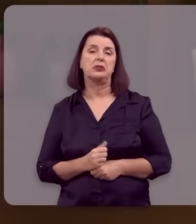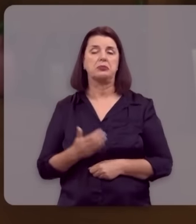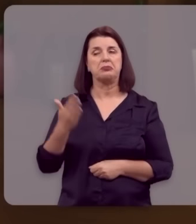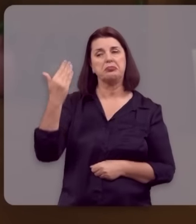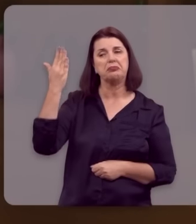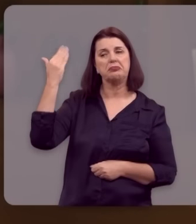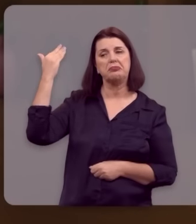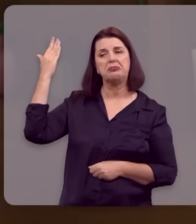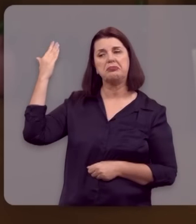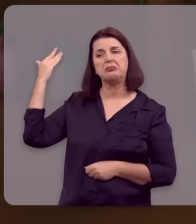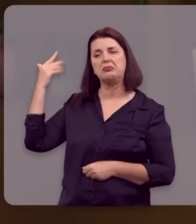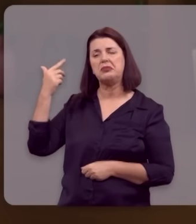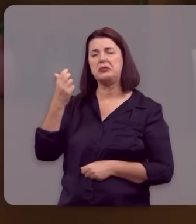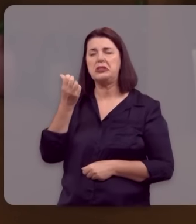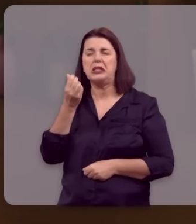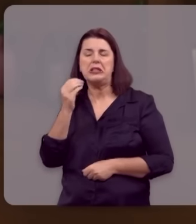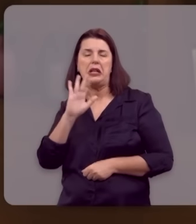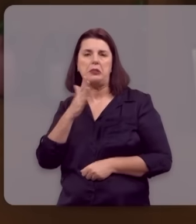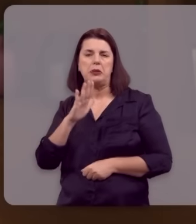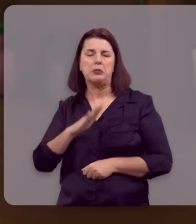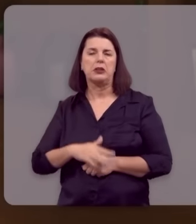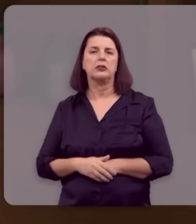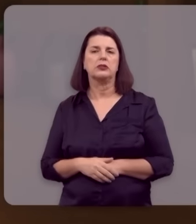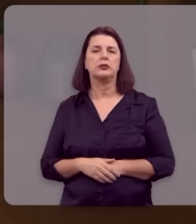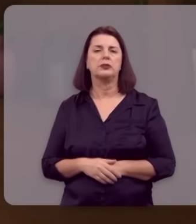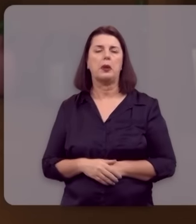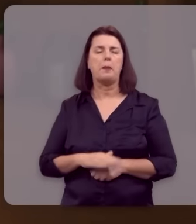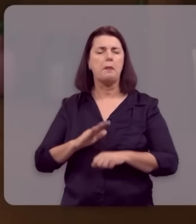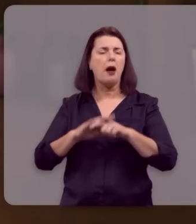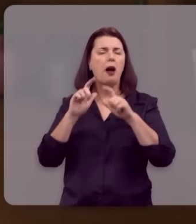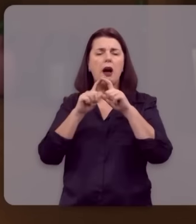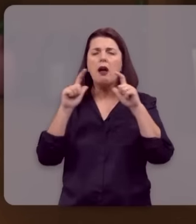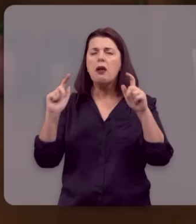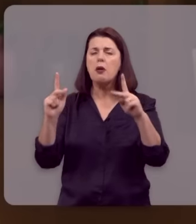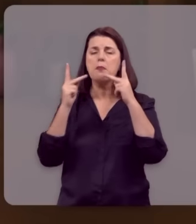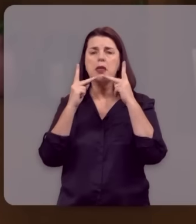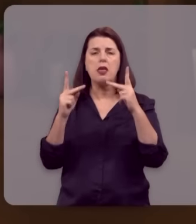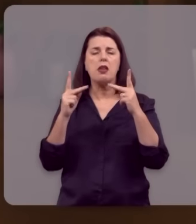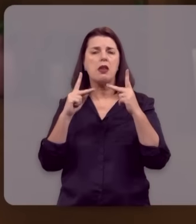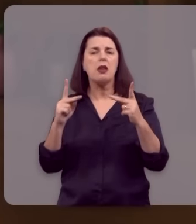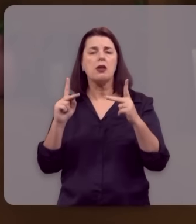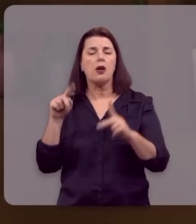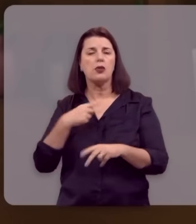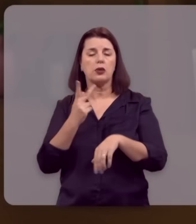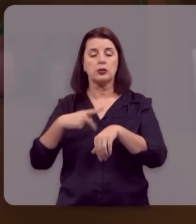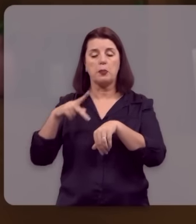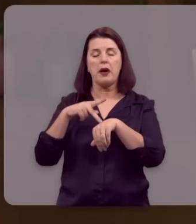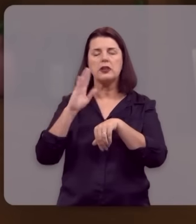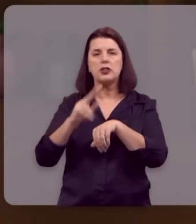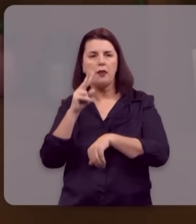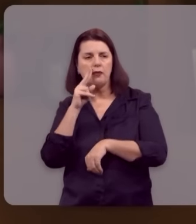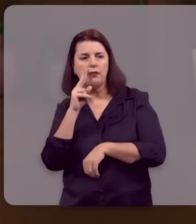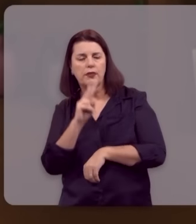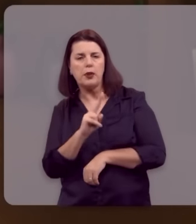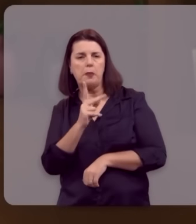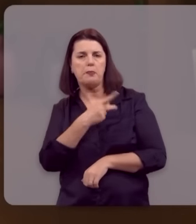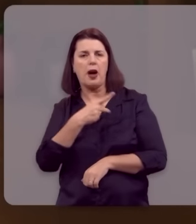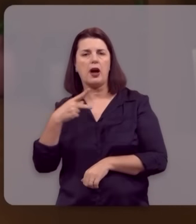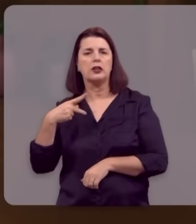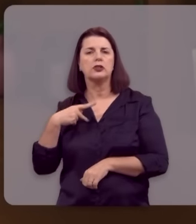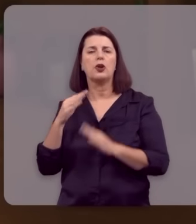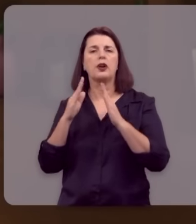juízo, de 60, um dos maiores pregadores que o nosso país já contemplou,